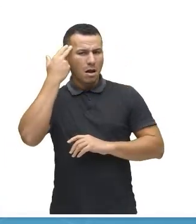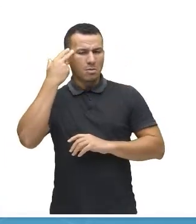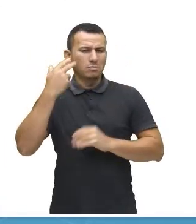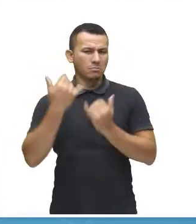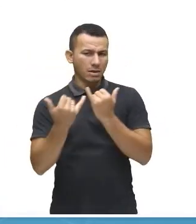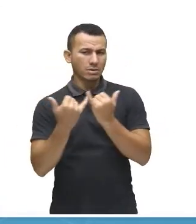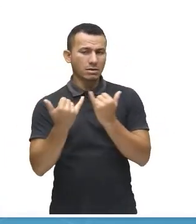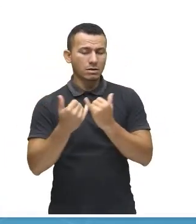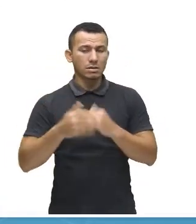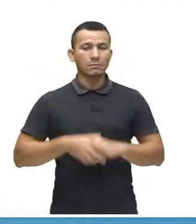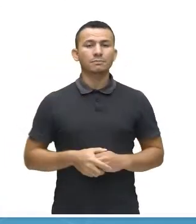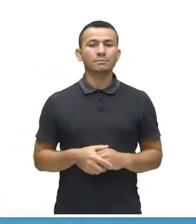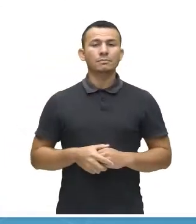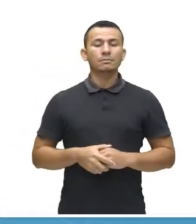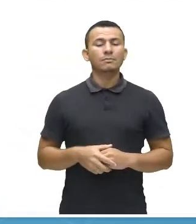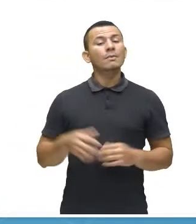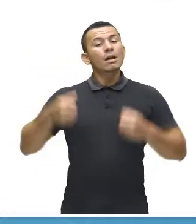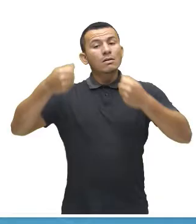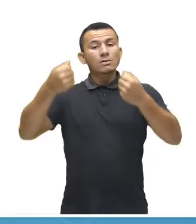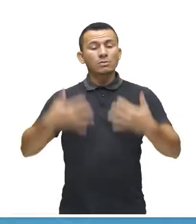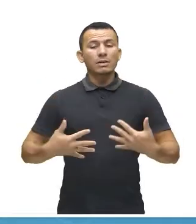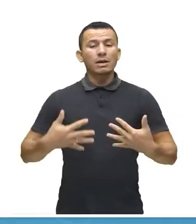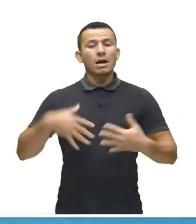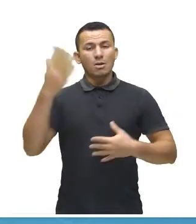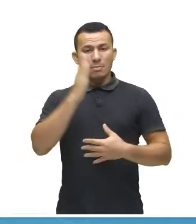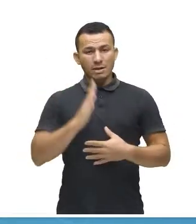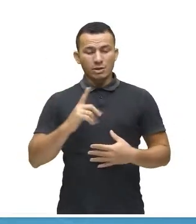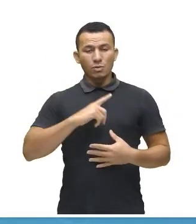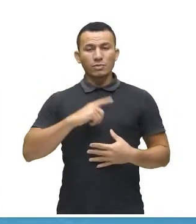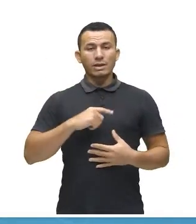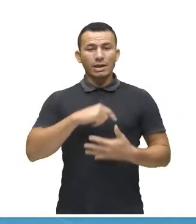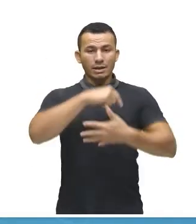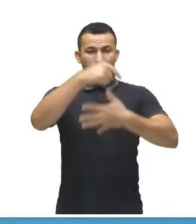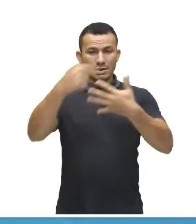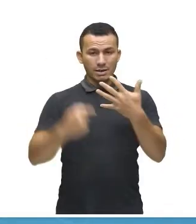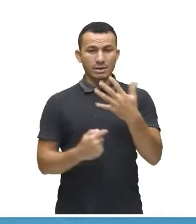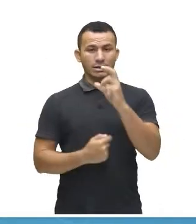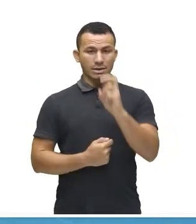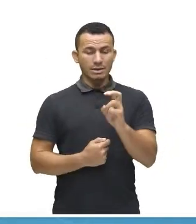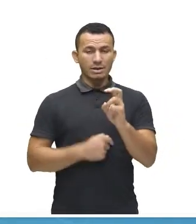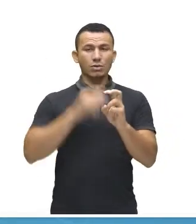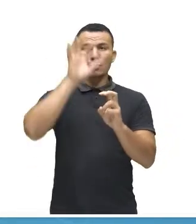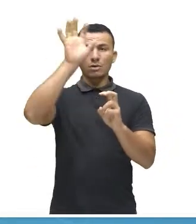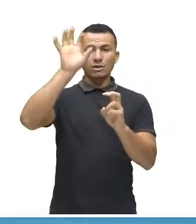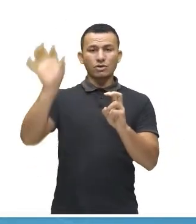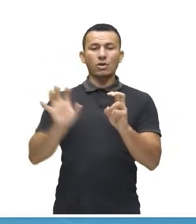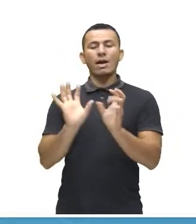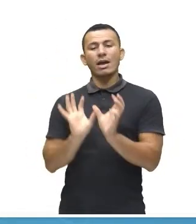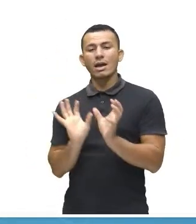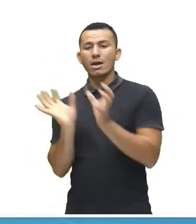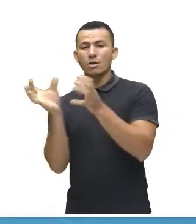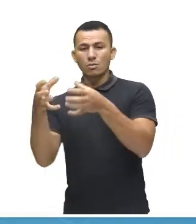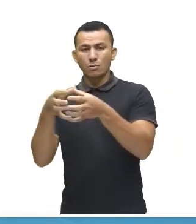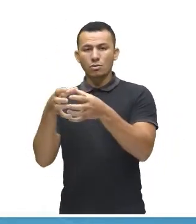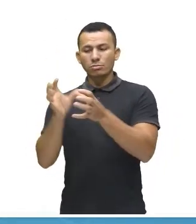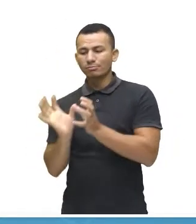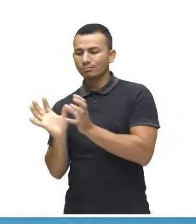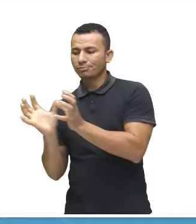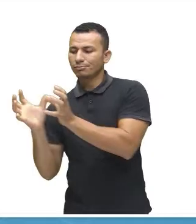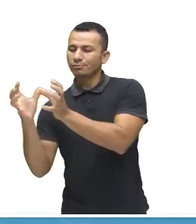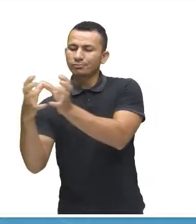eu falo que o Brasil ele tem 5 regiões, né? Eu digo que ele foi agrupado em áreas que têm